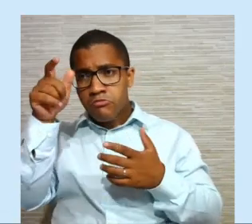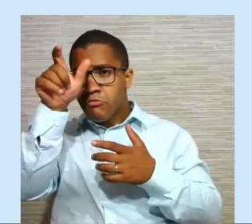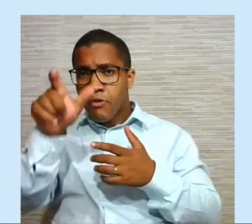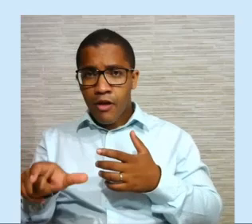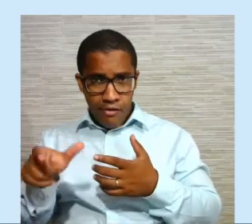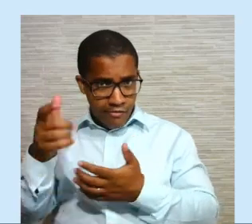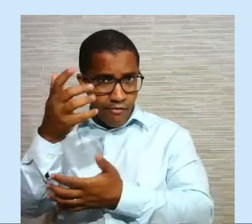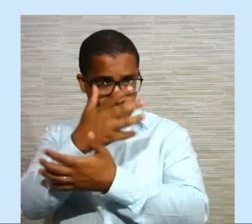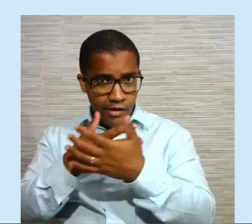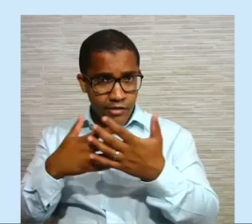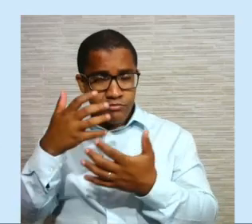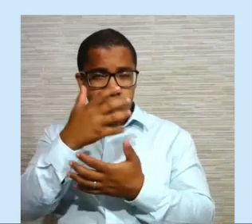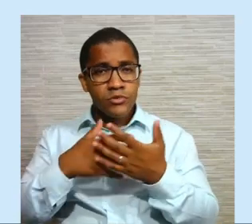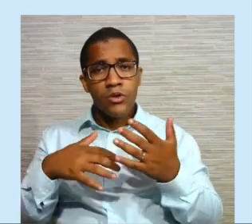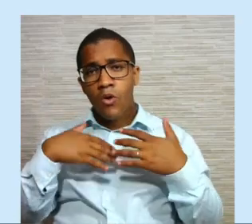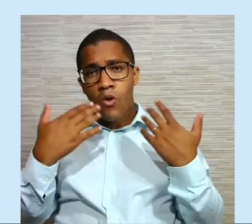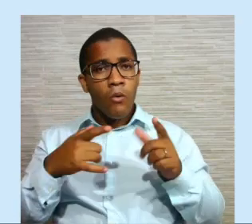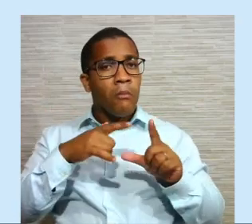determinada letra. Então